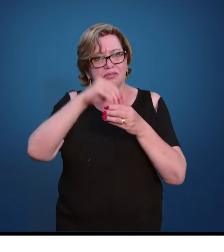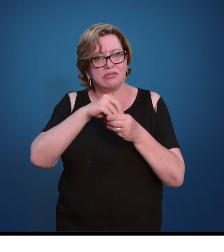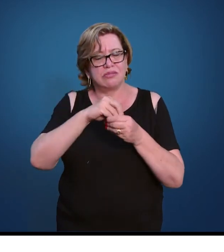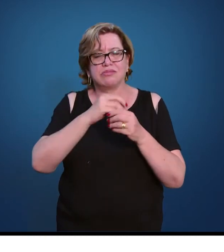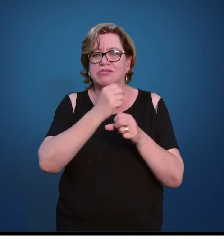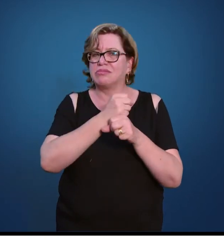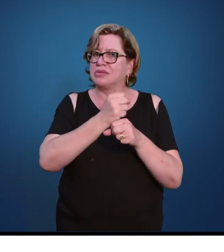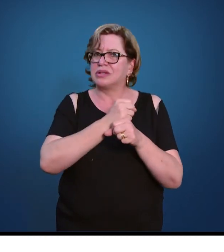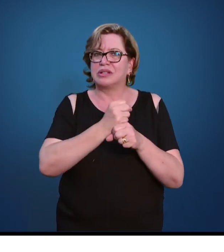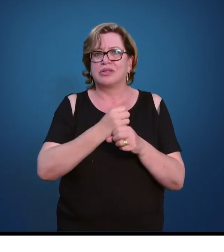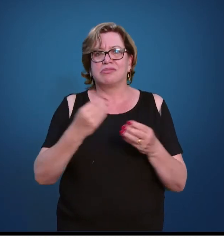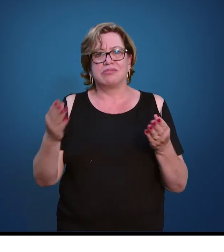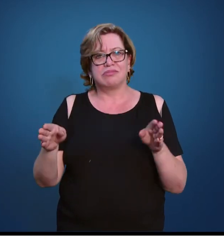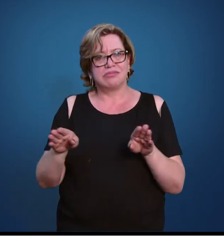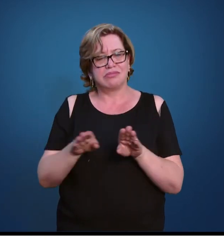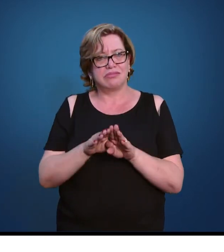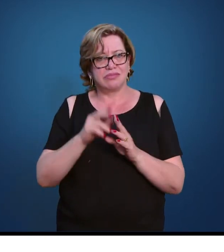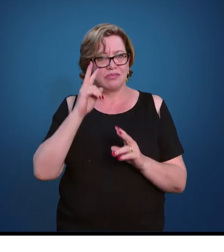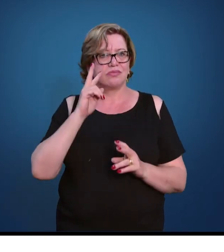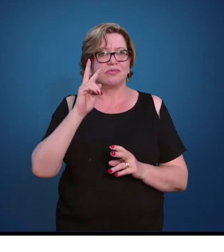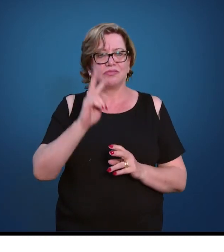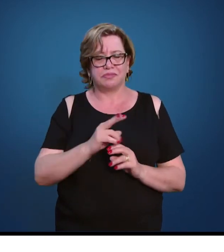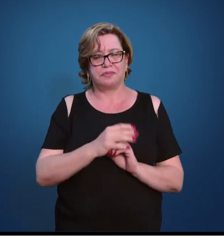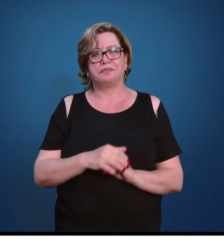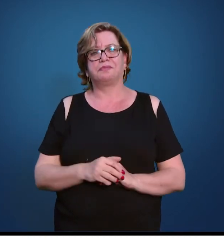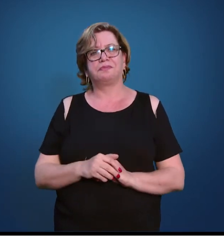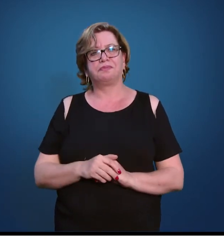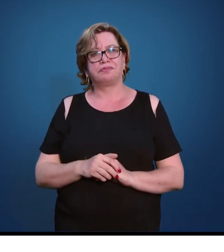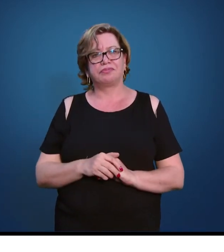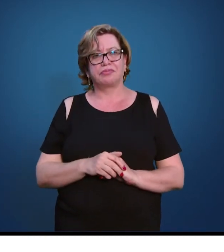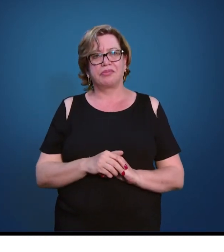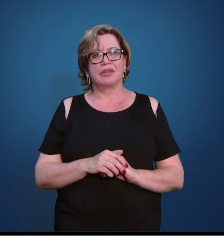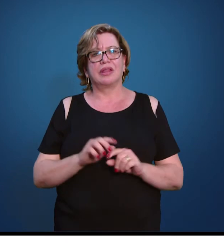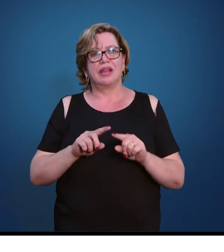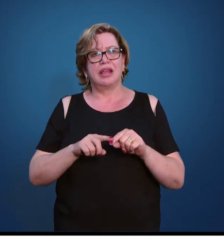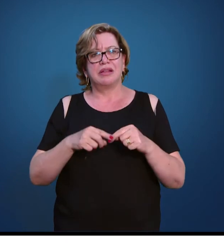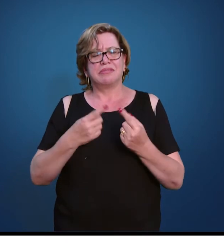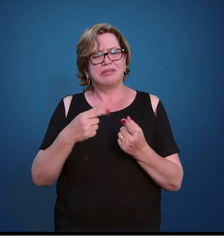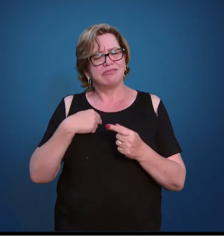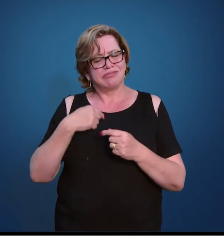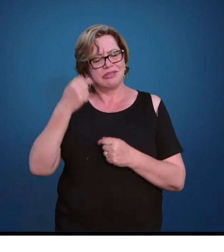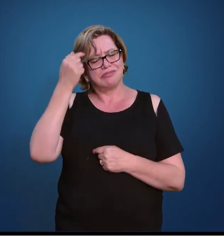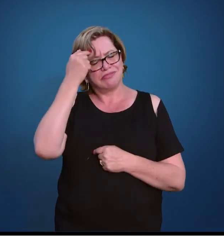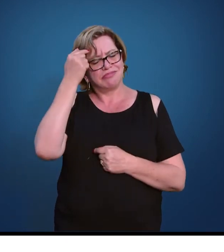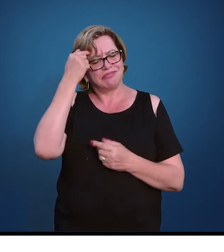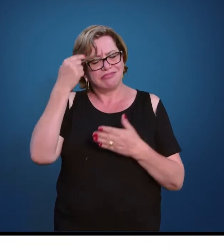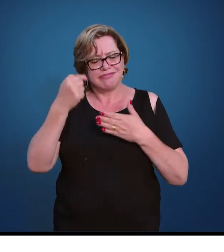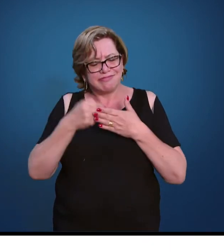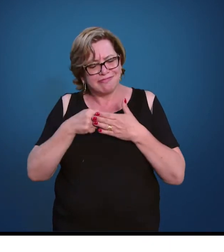do ano, dentro daquele demonstrativo contábil. Mas aí vem aquela pergunta,